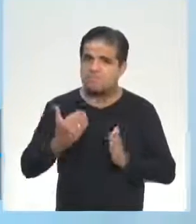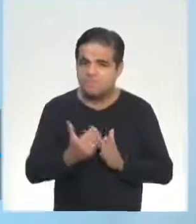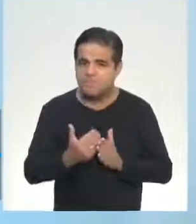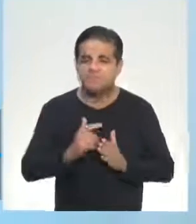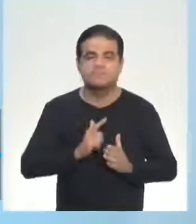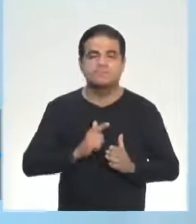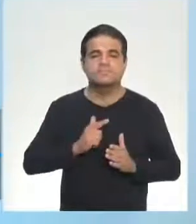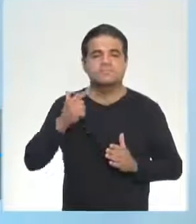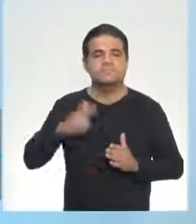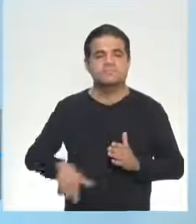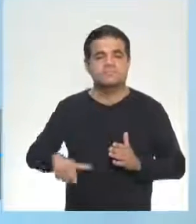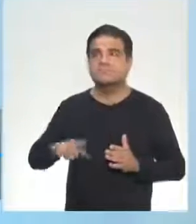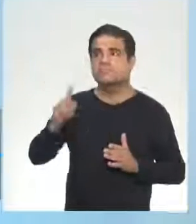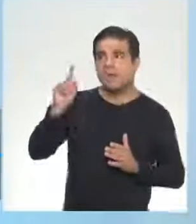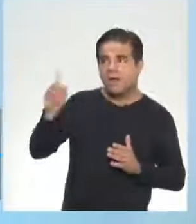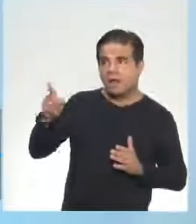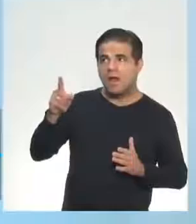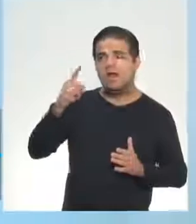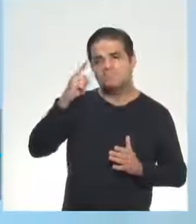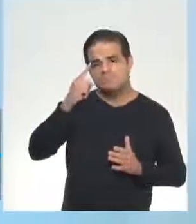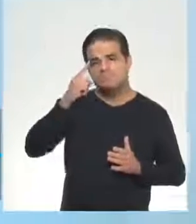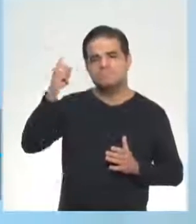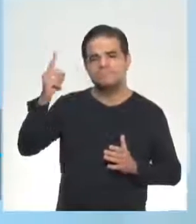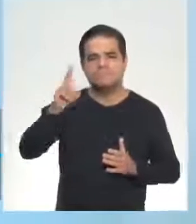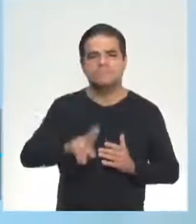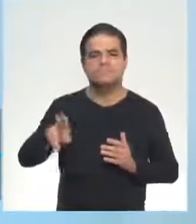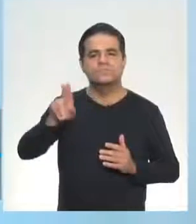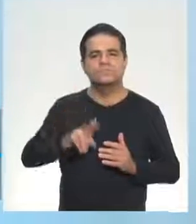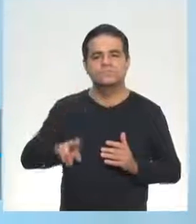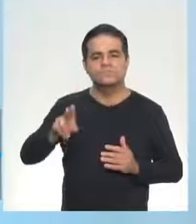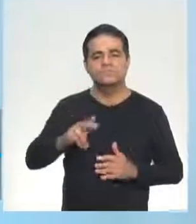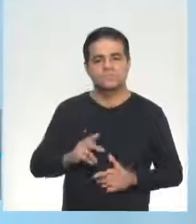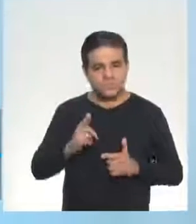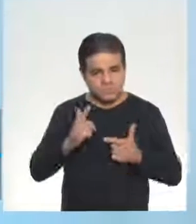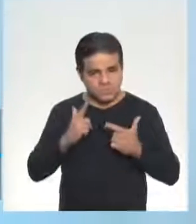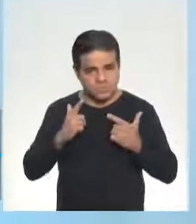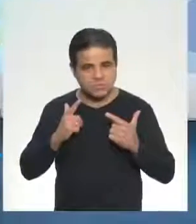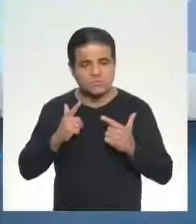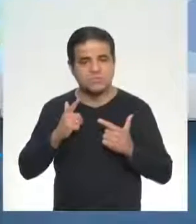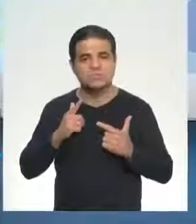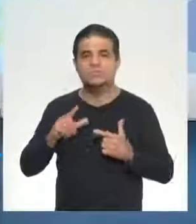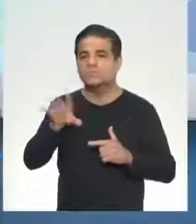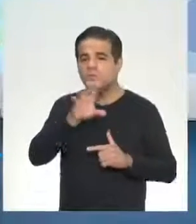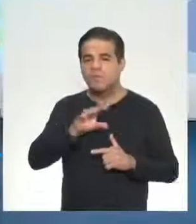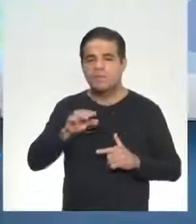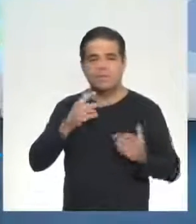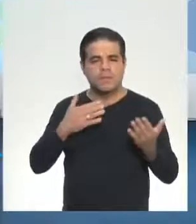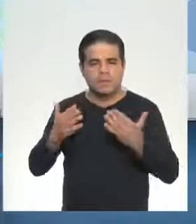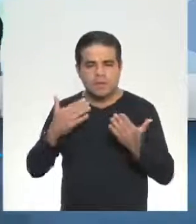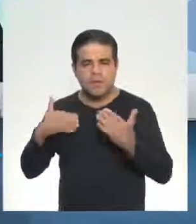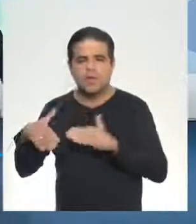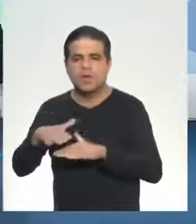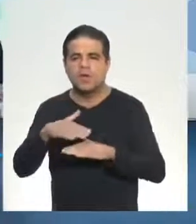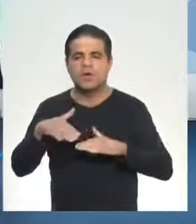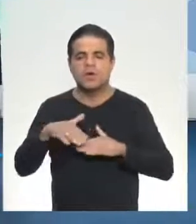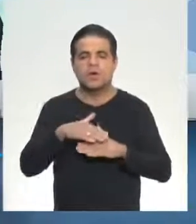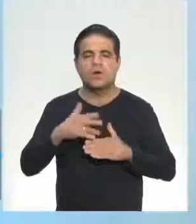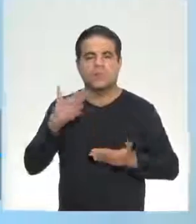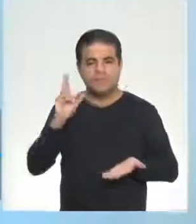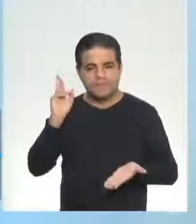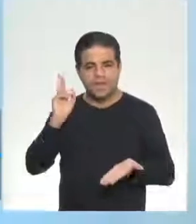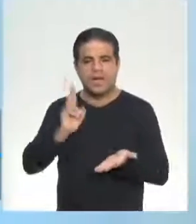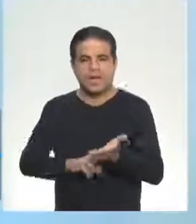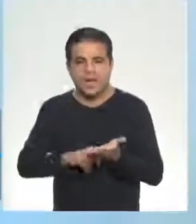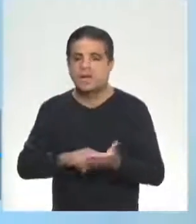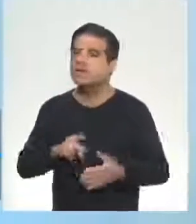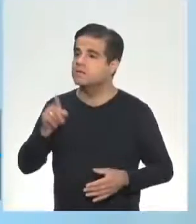tem mais. Então, isso seria utilizado mais na oralidade, certo? Né? Para a carta ali,